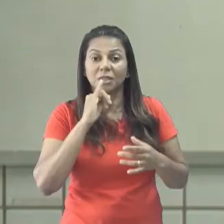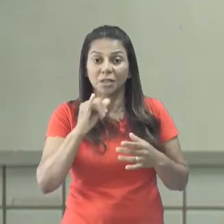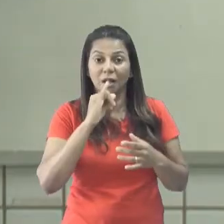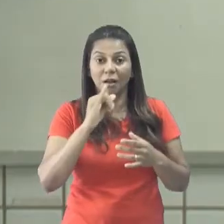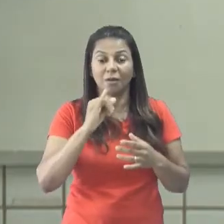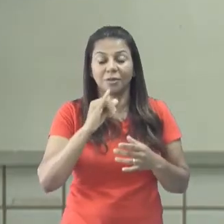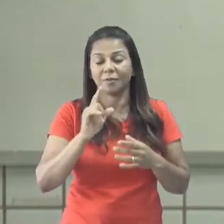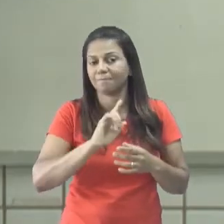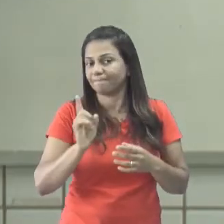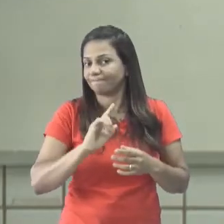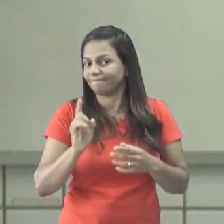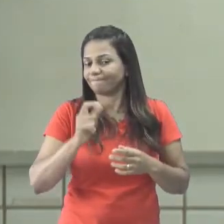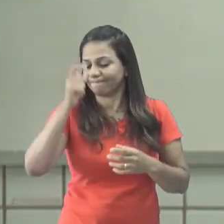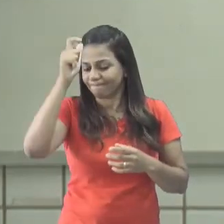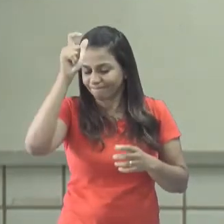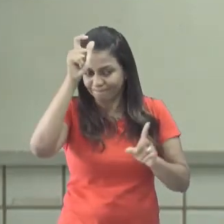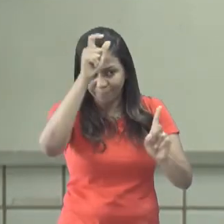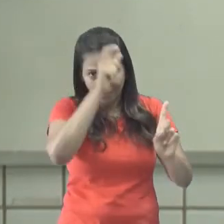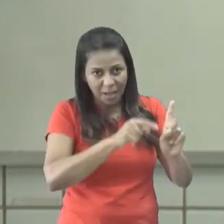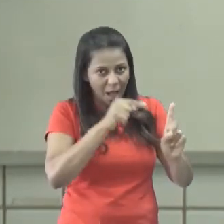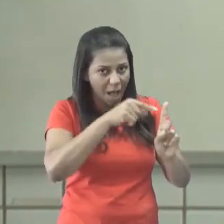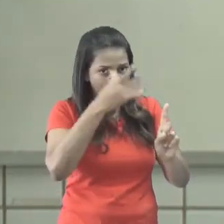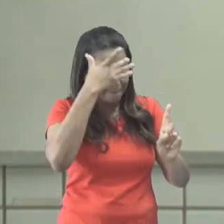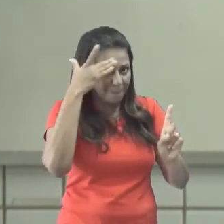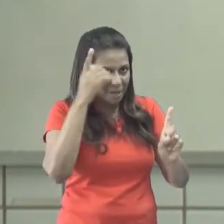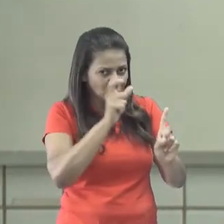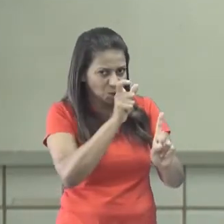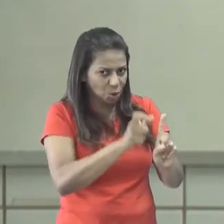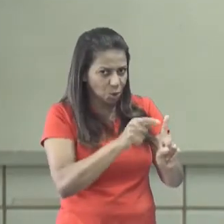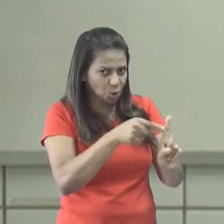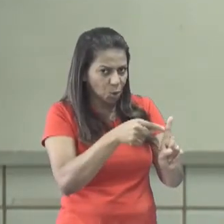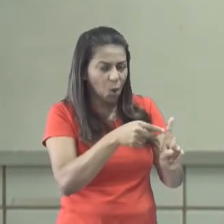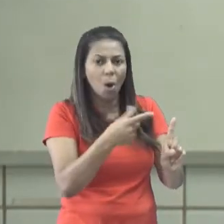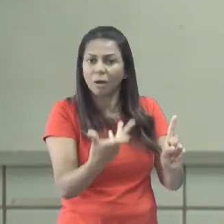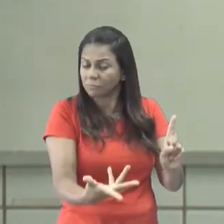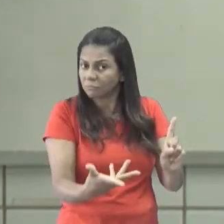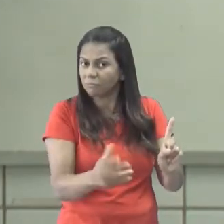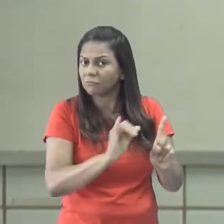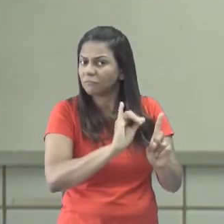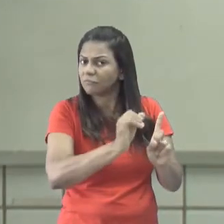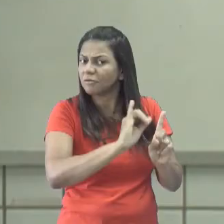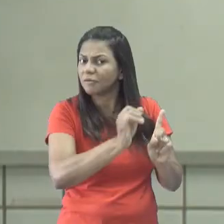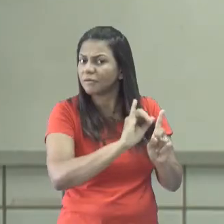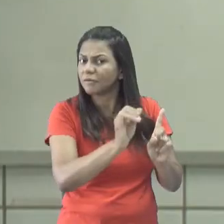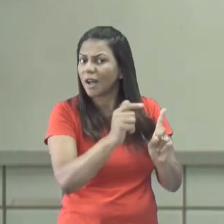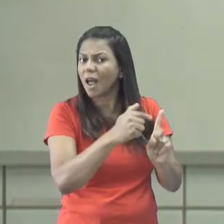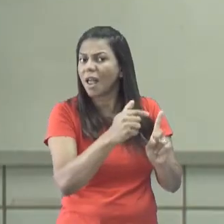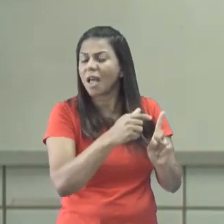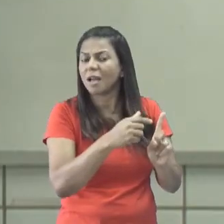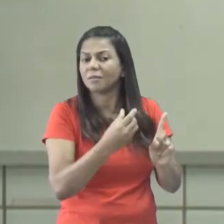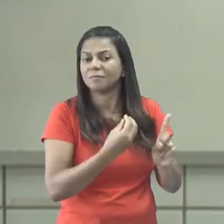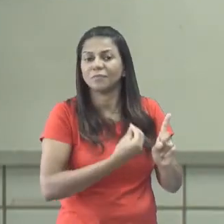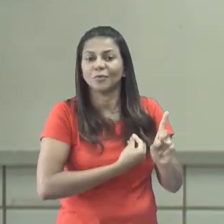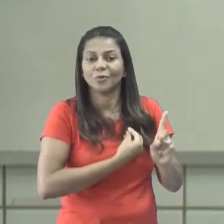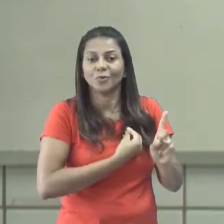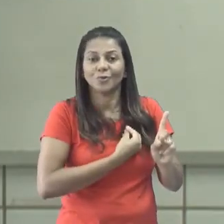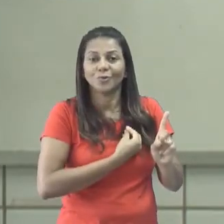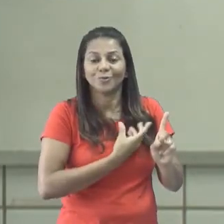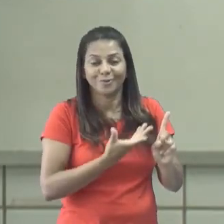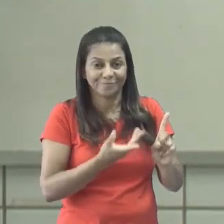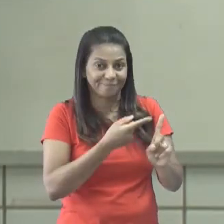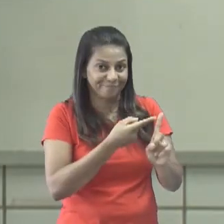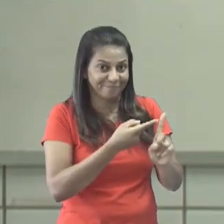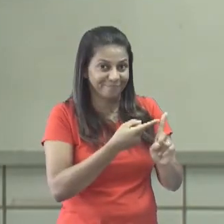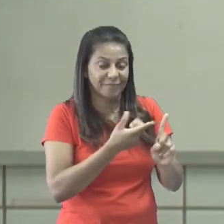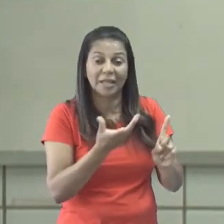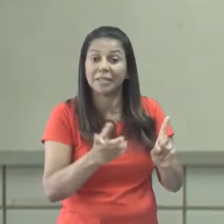conta a história dos personagens. No texto teatral, nós temos os personagens que vivem a sua própria história. Então, nós